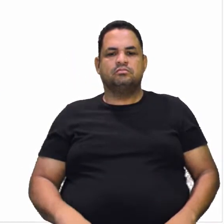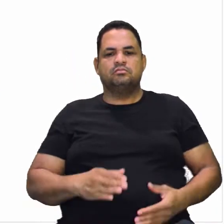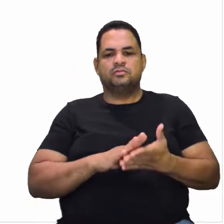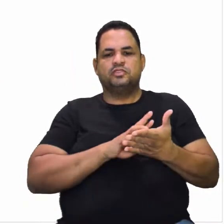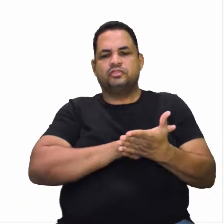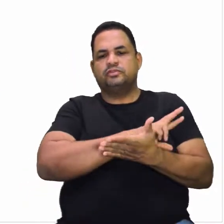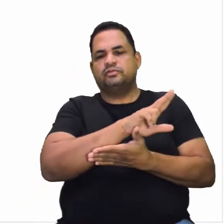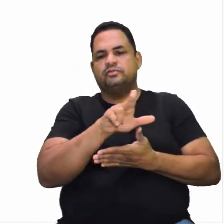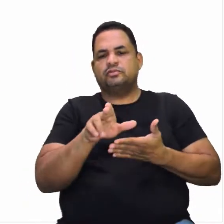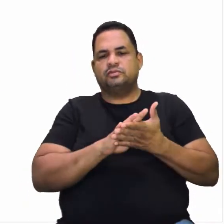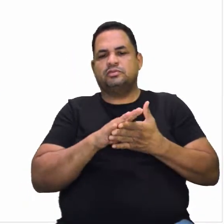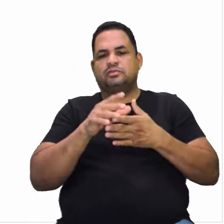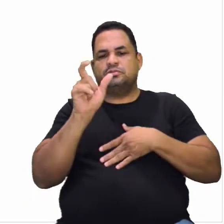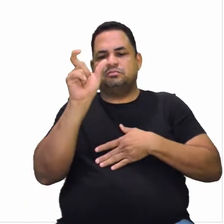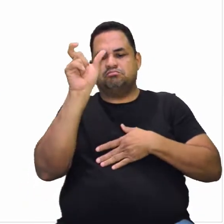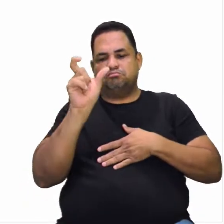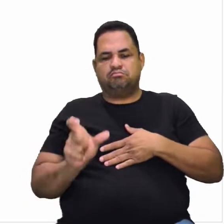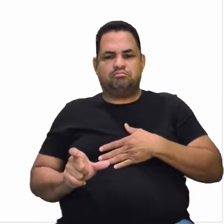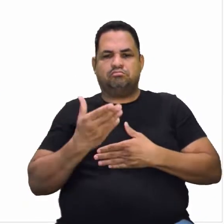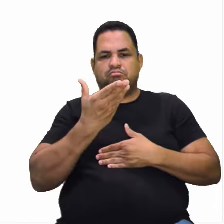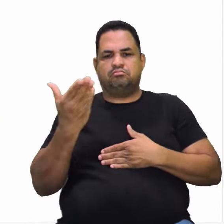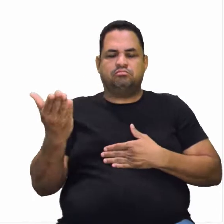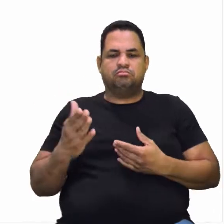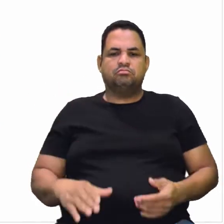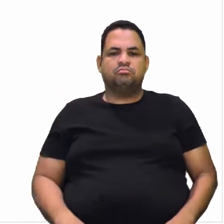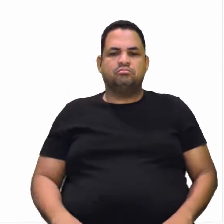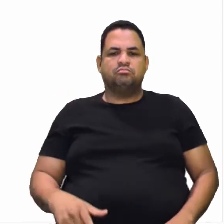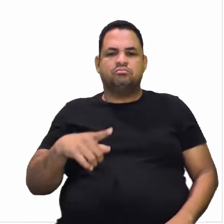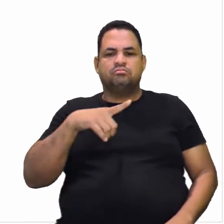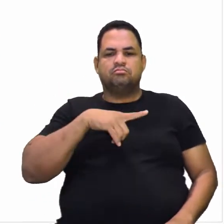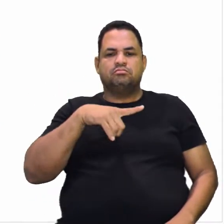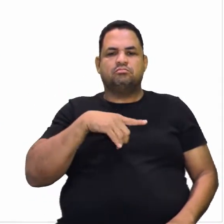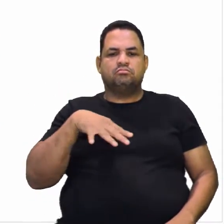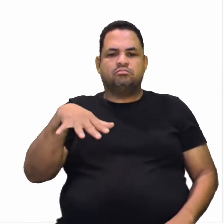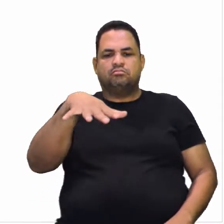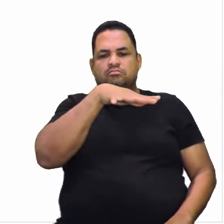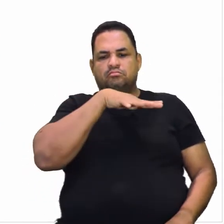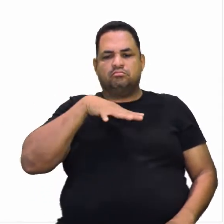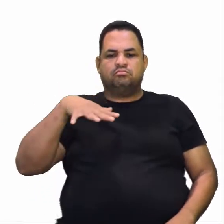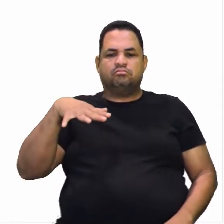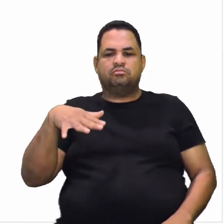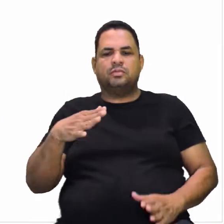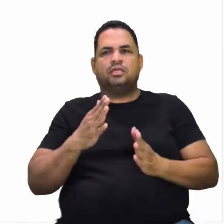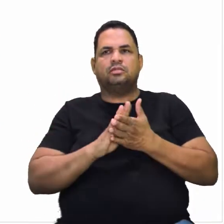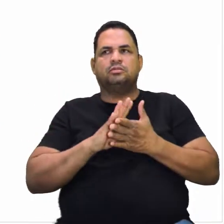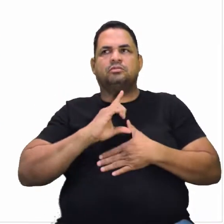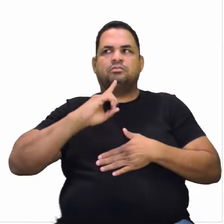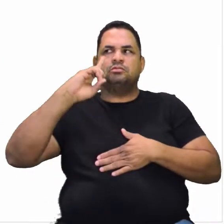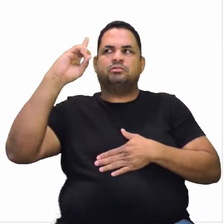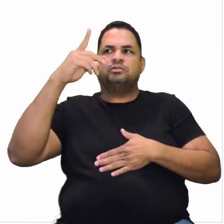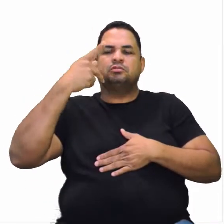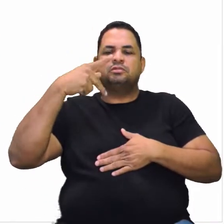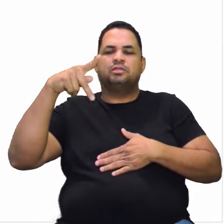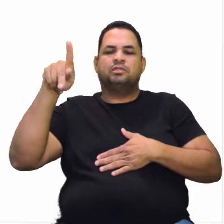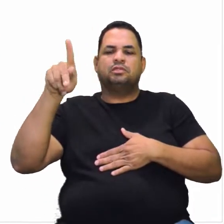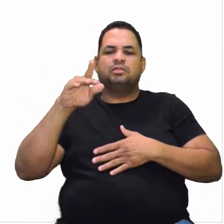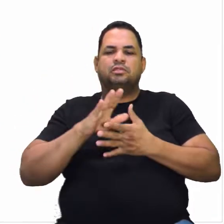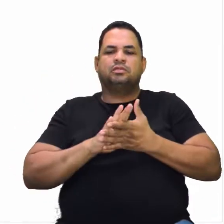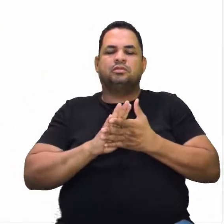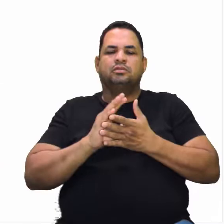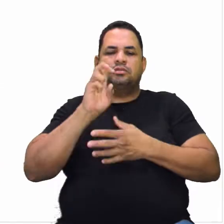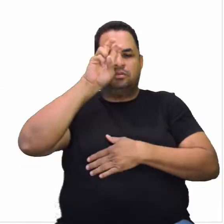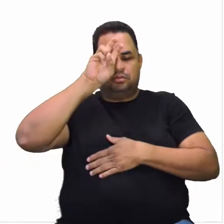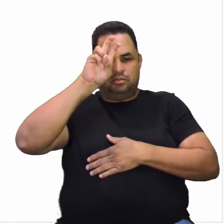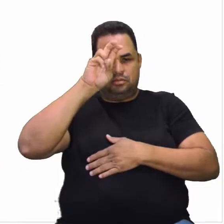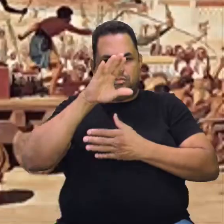Miquerinos, aí nessa região tão sagrada para o Egito. E a gente